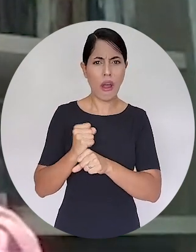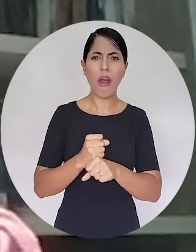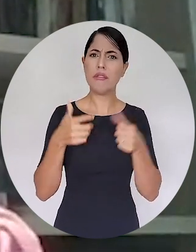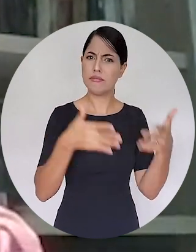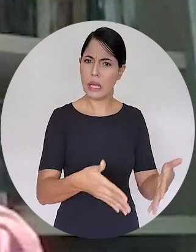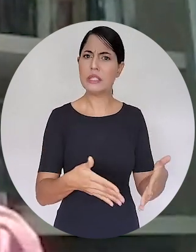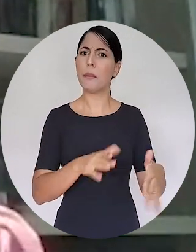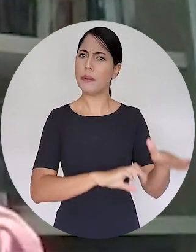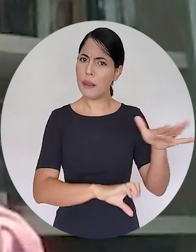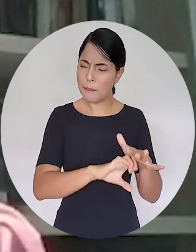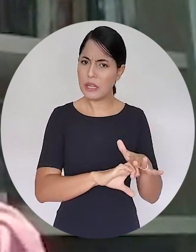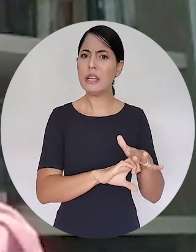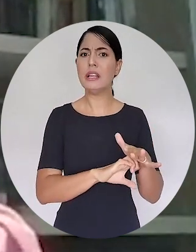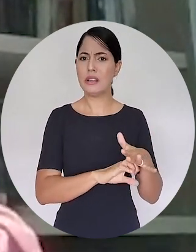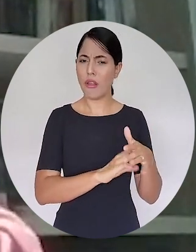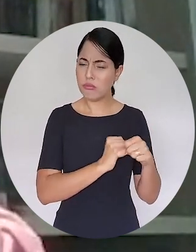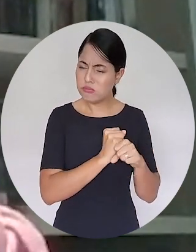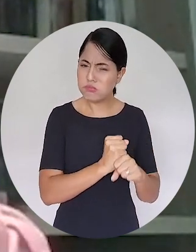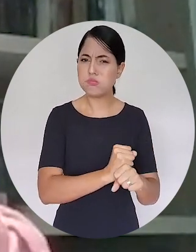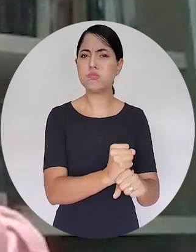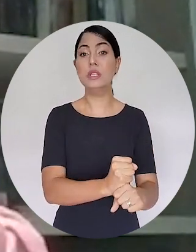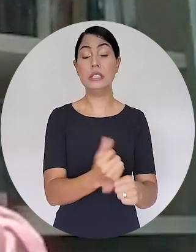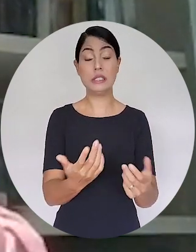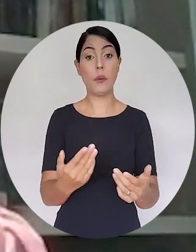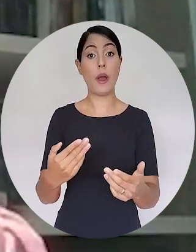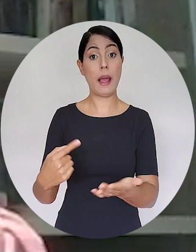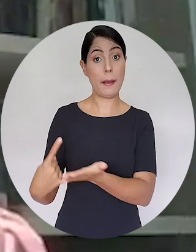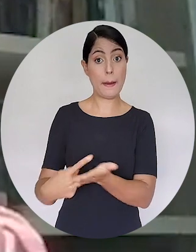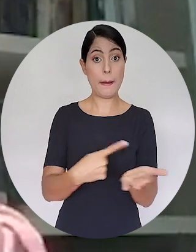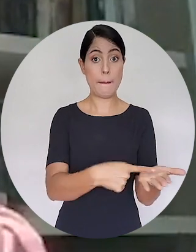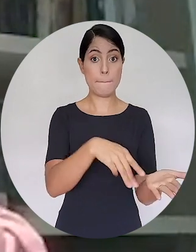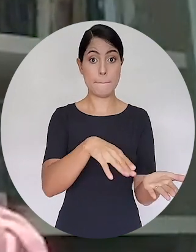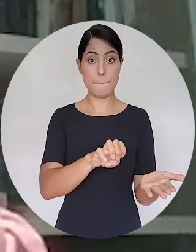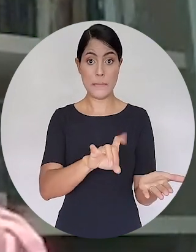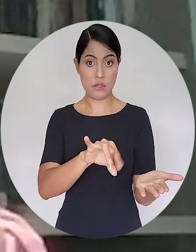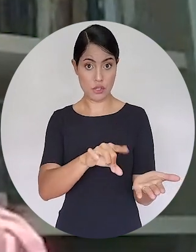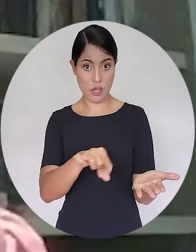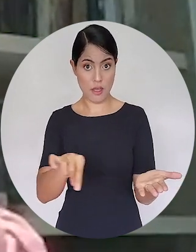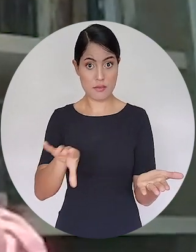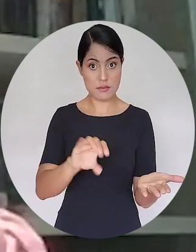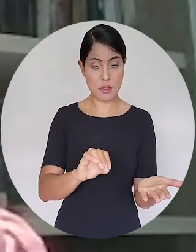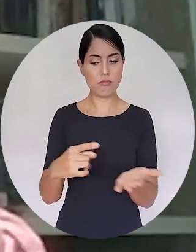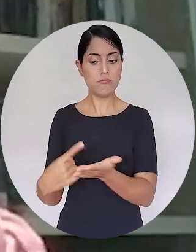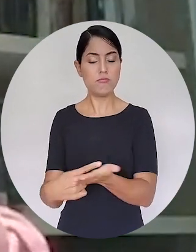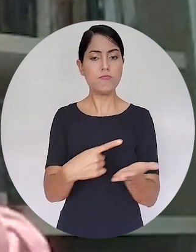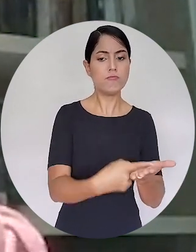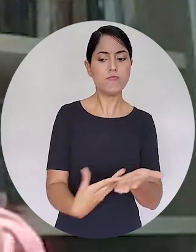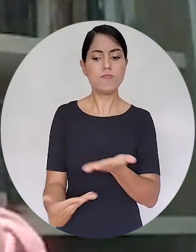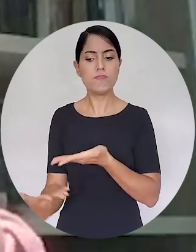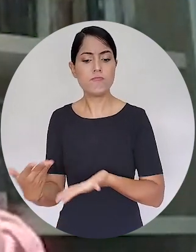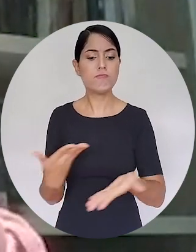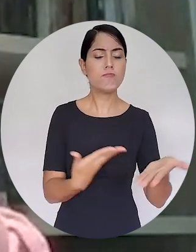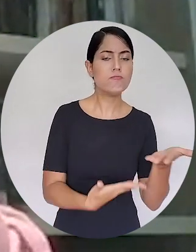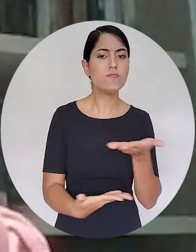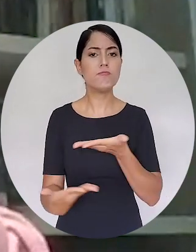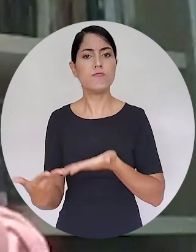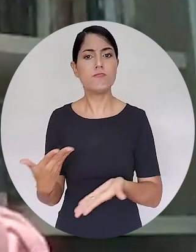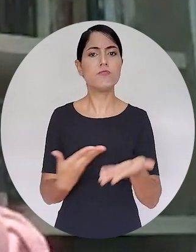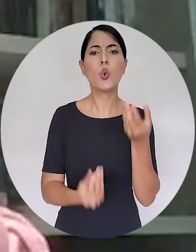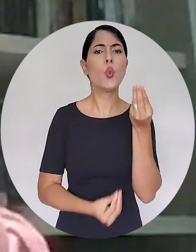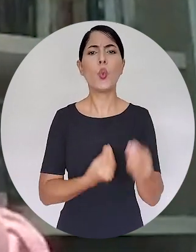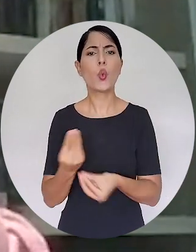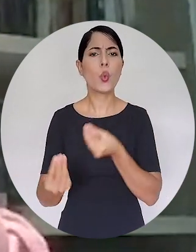anos, convivem, né, de uma forma intensa. Então, a mediação ela pode ser muito utilizada no contexto empresarial dessa forma, né,